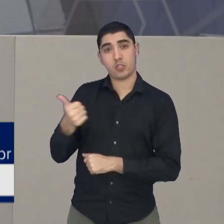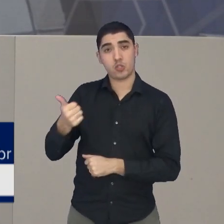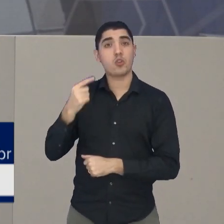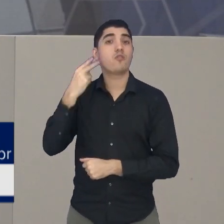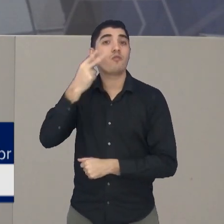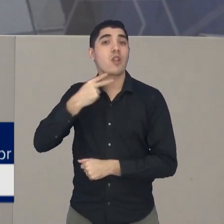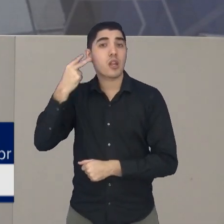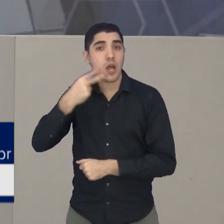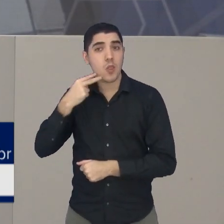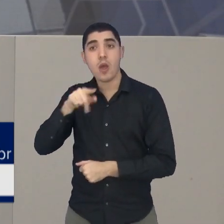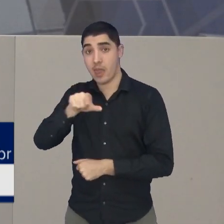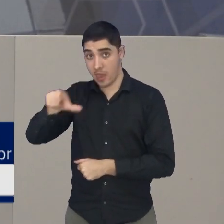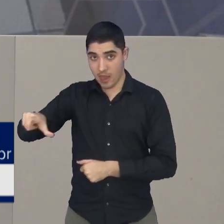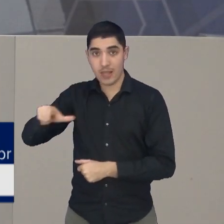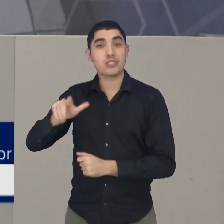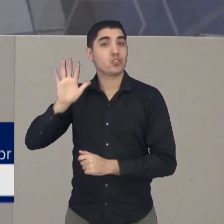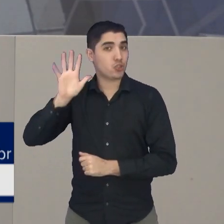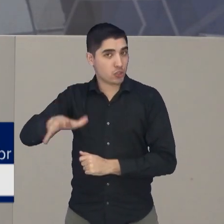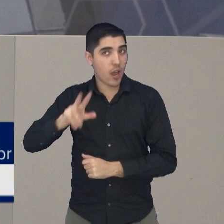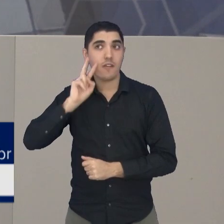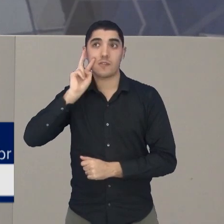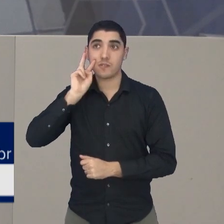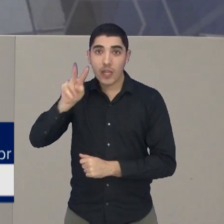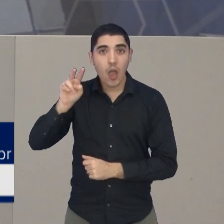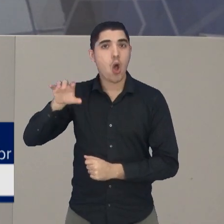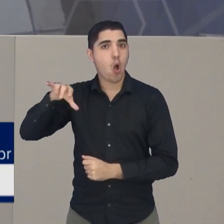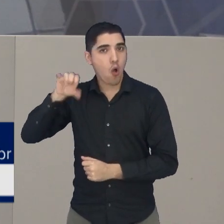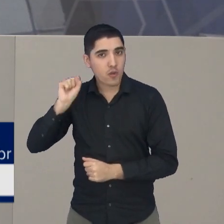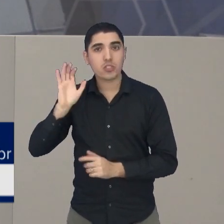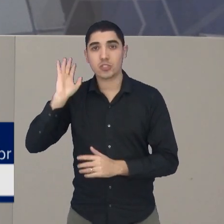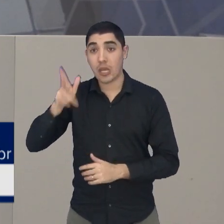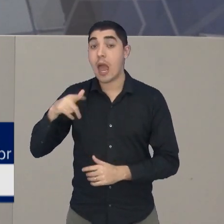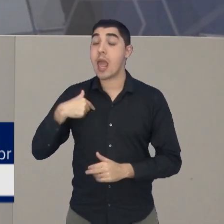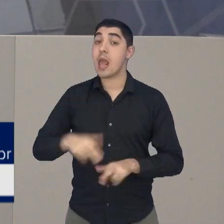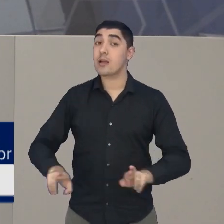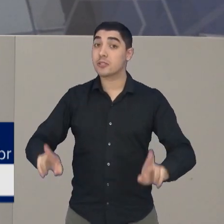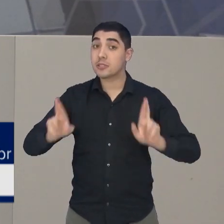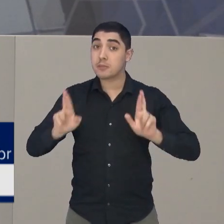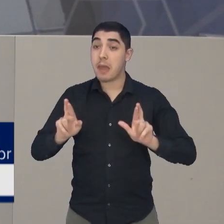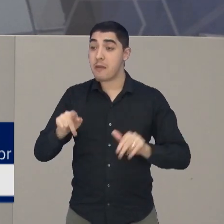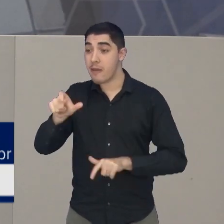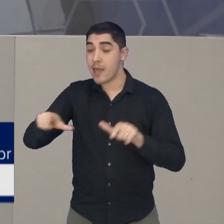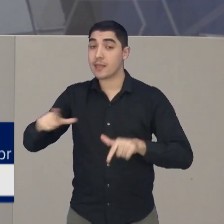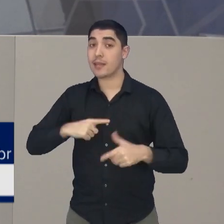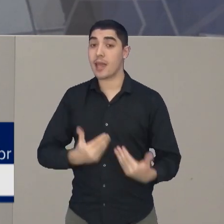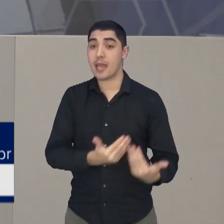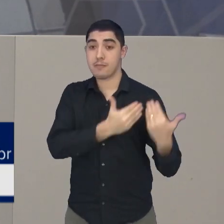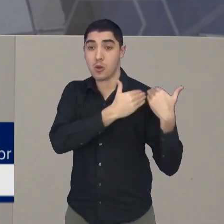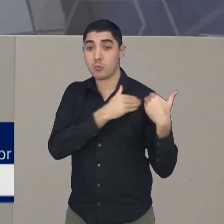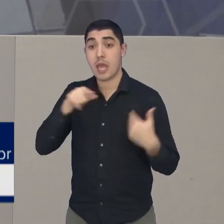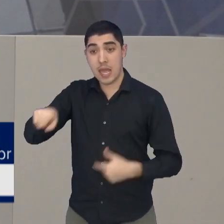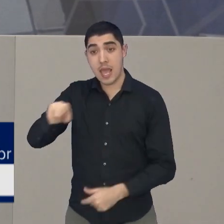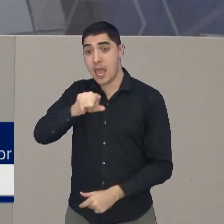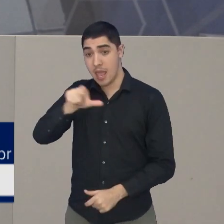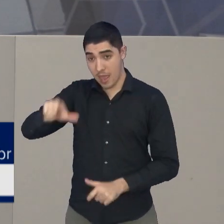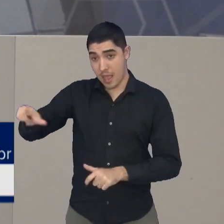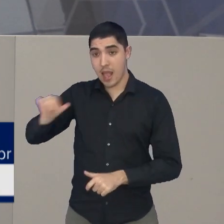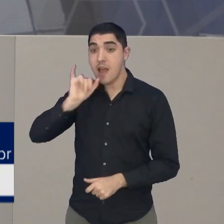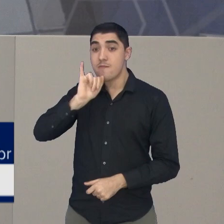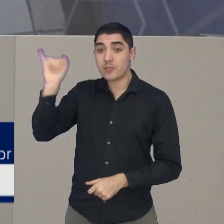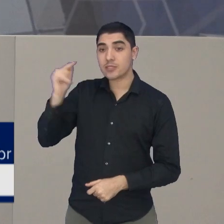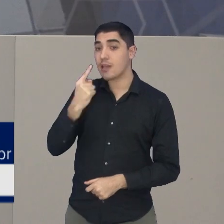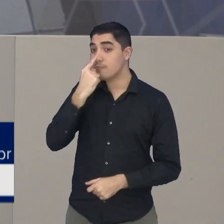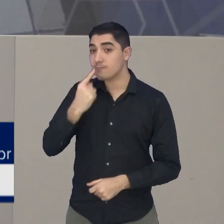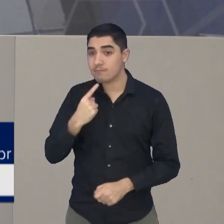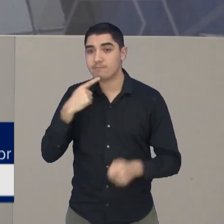ouviram. Eu espero que eles tenham responsabilidade social e que digam ao senhor prefeito resolver